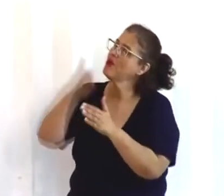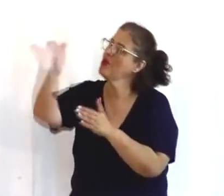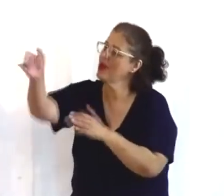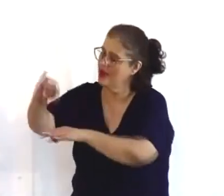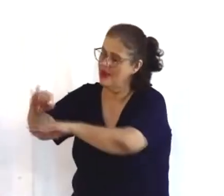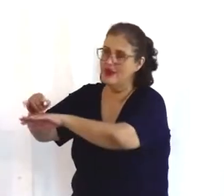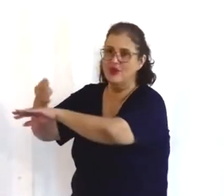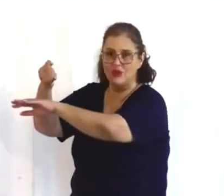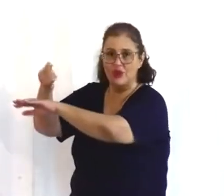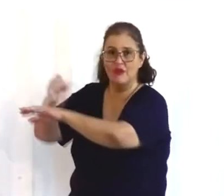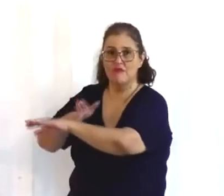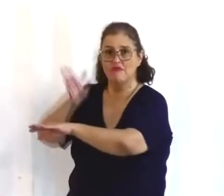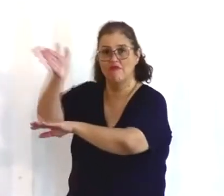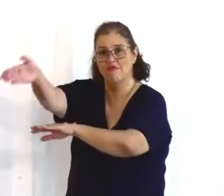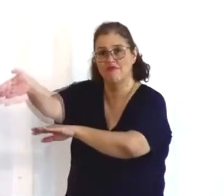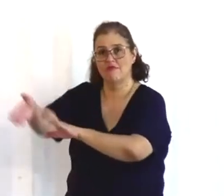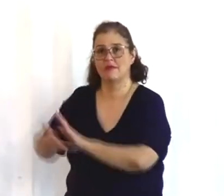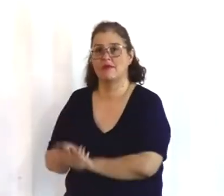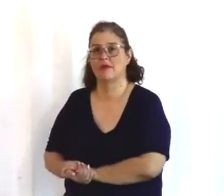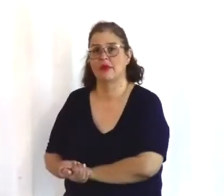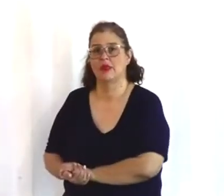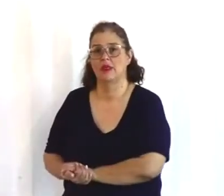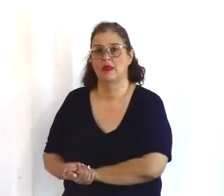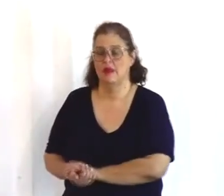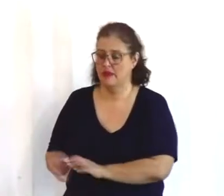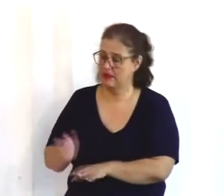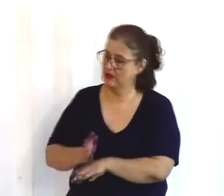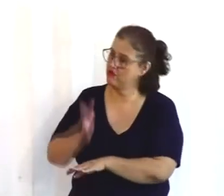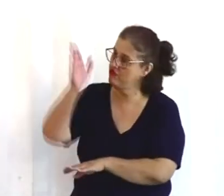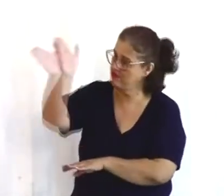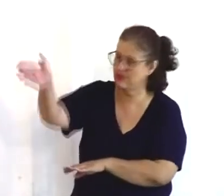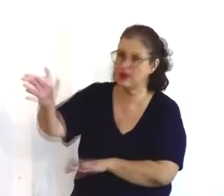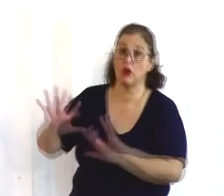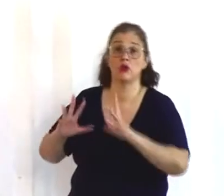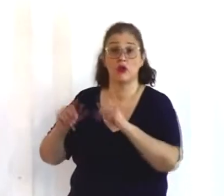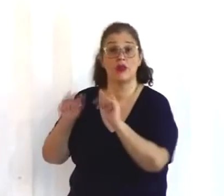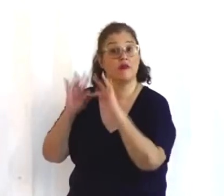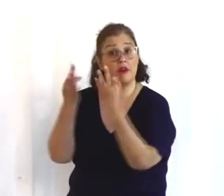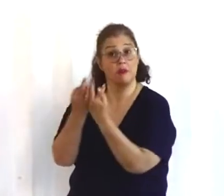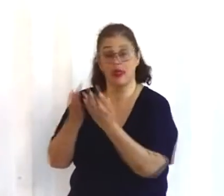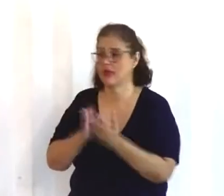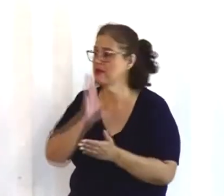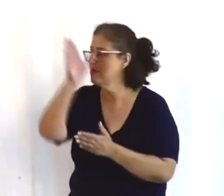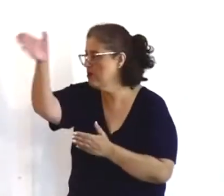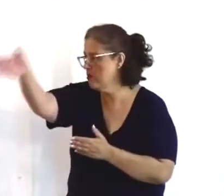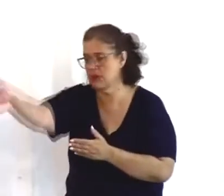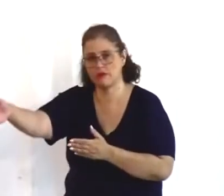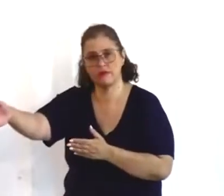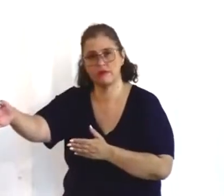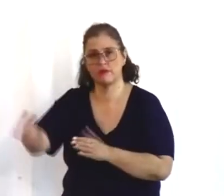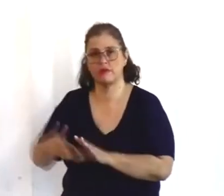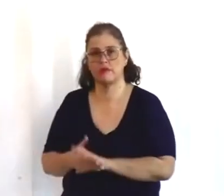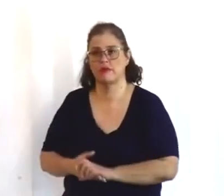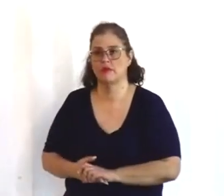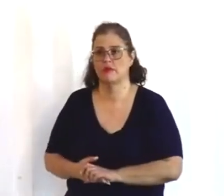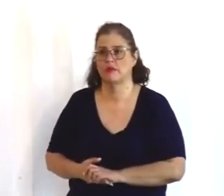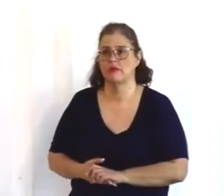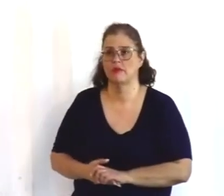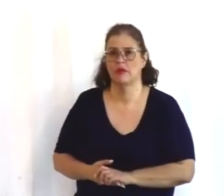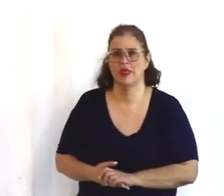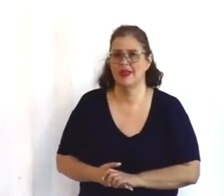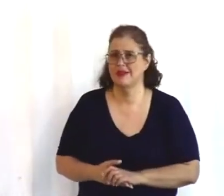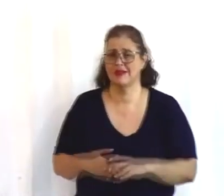na volta, o avião enfrentou uma grande turbulência. Para vocês terem uma ideia, a aeromoça vomitou. Tamanho